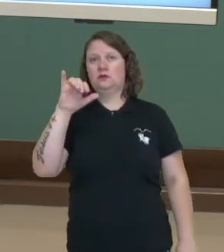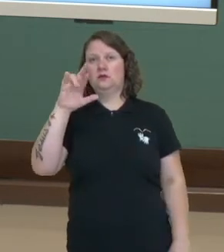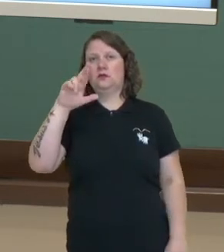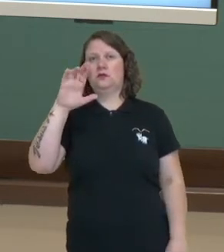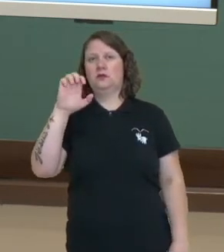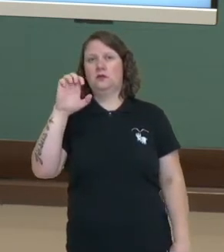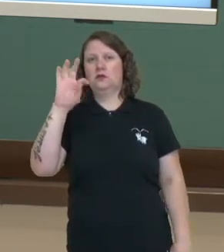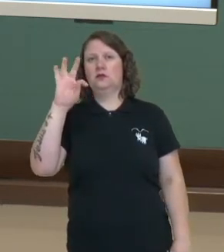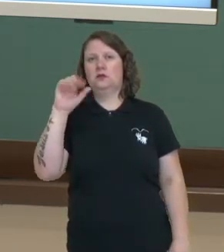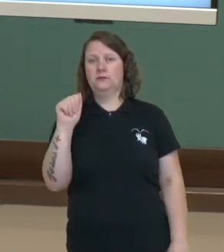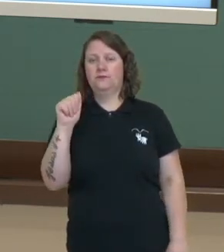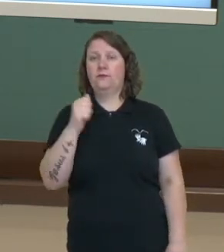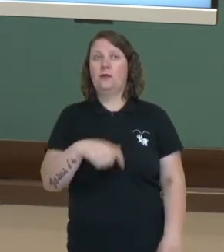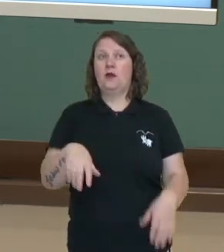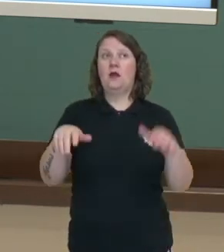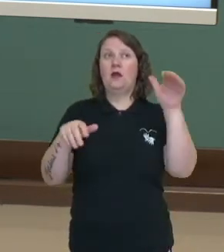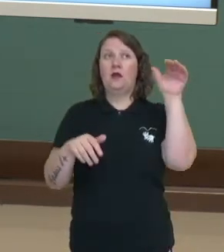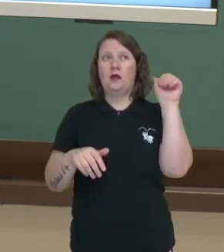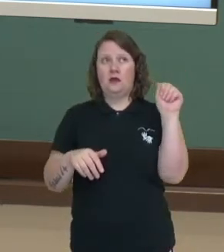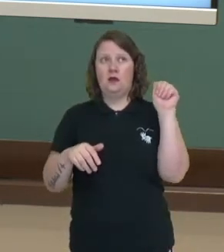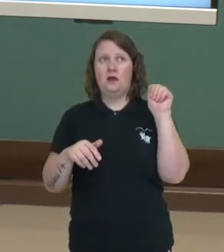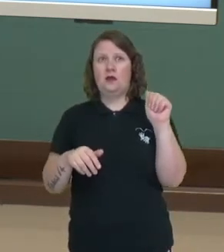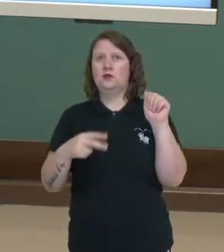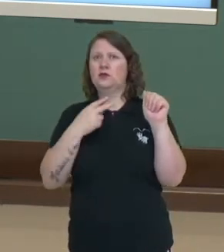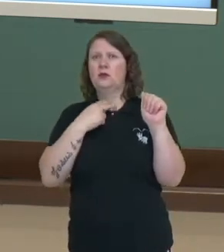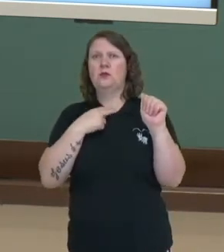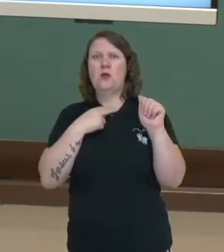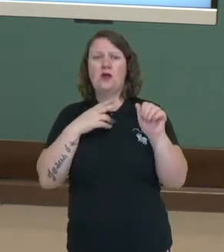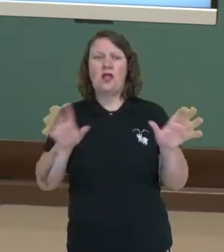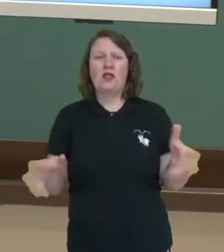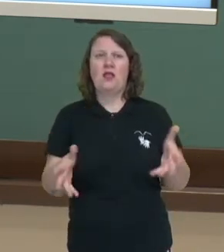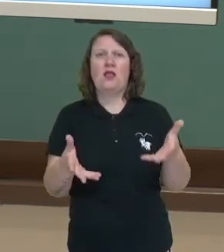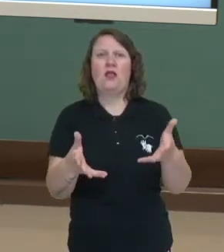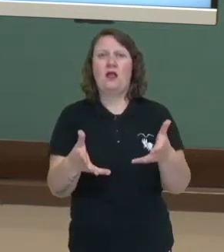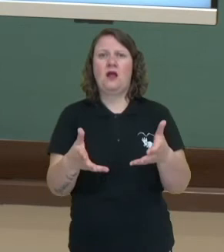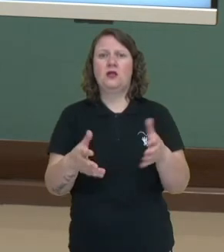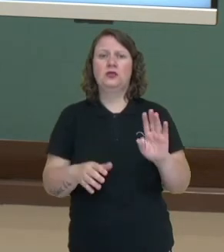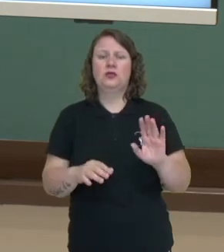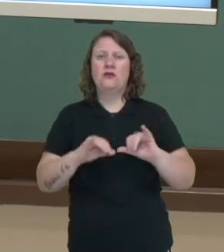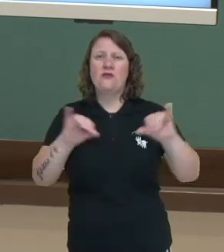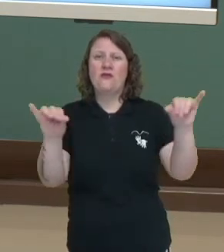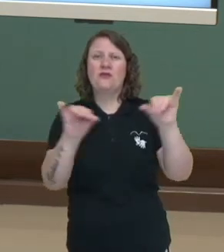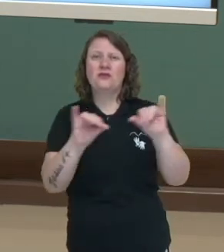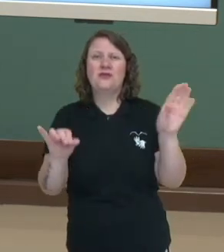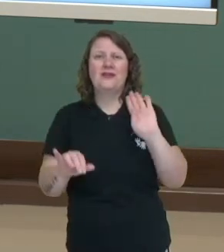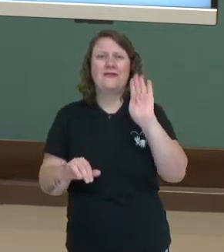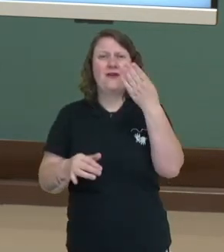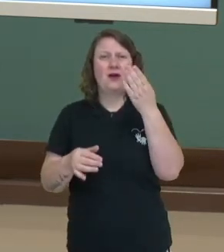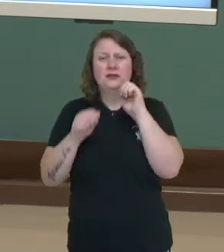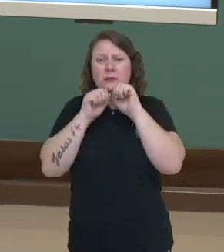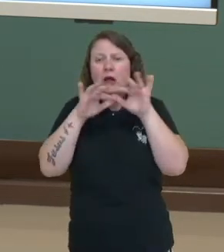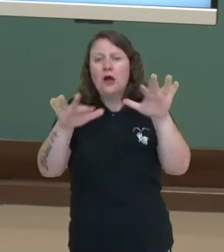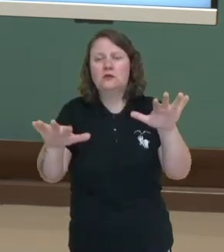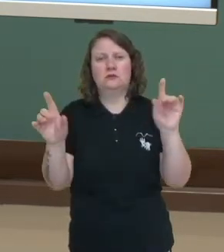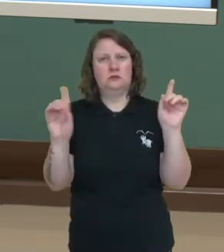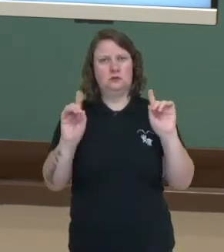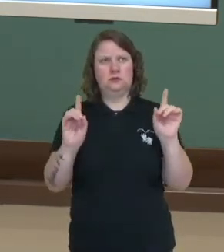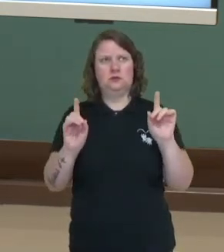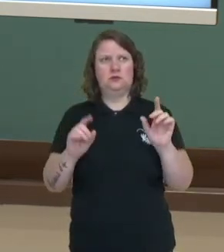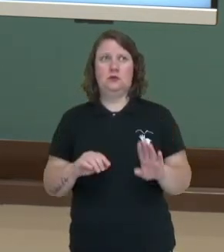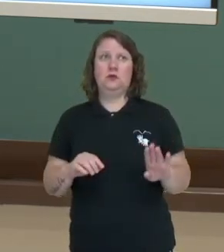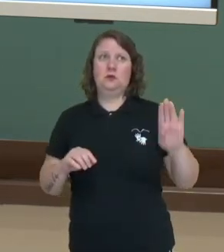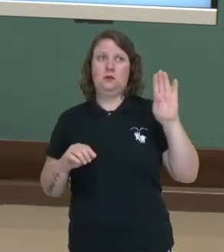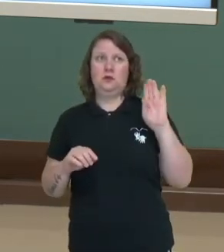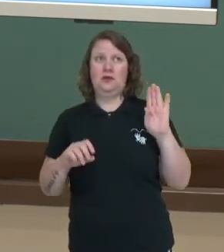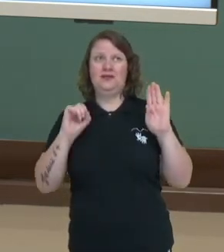Não contribua para que as notícias falsas se disseminem. Letra B. Se uma matéria era compartilhada